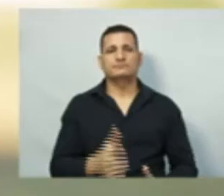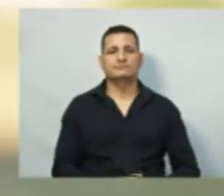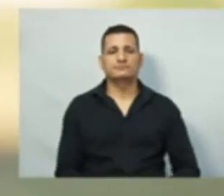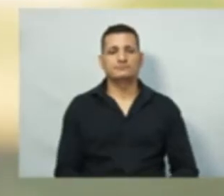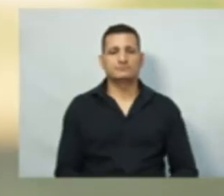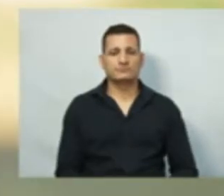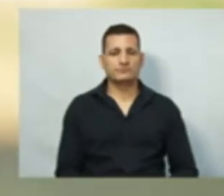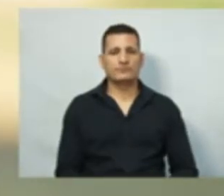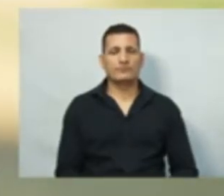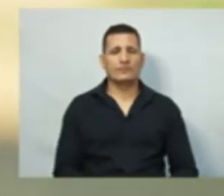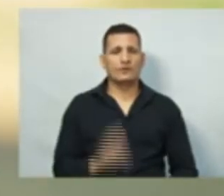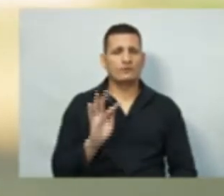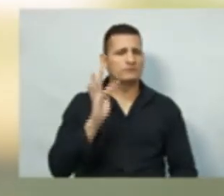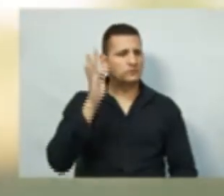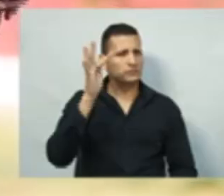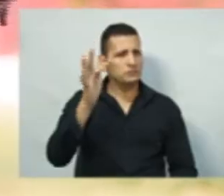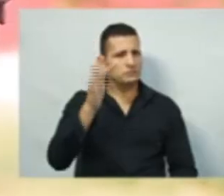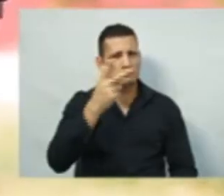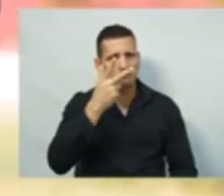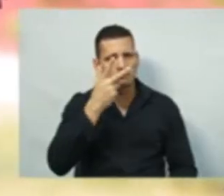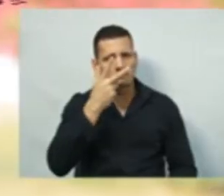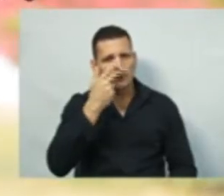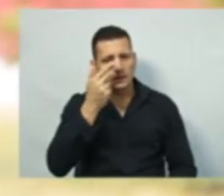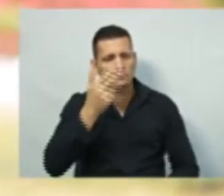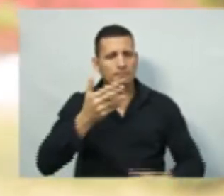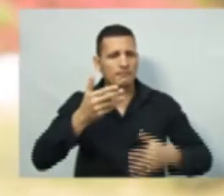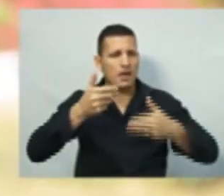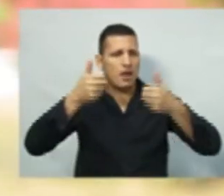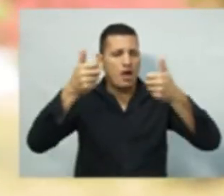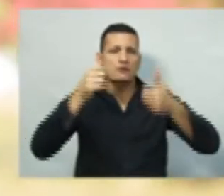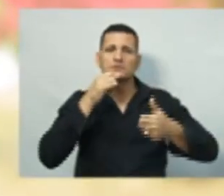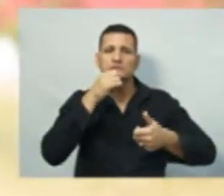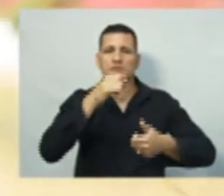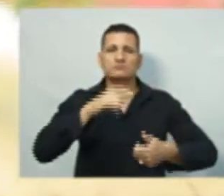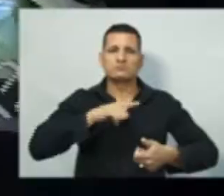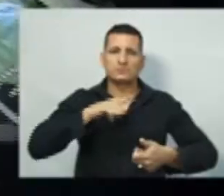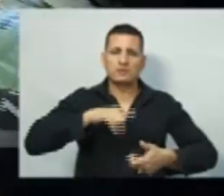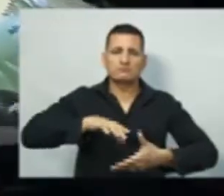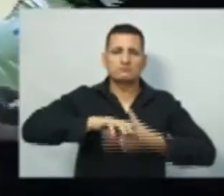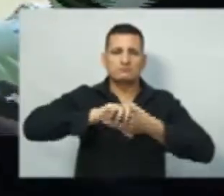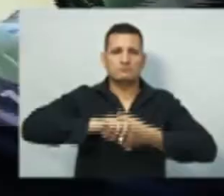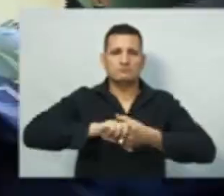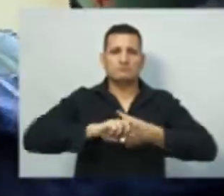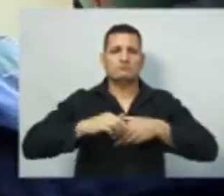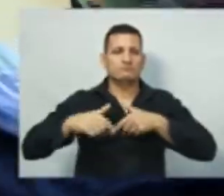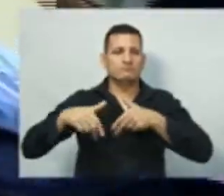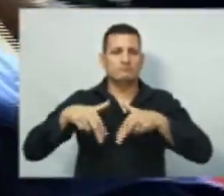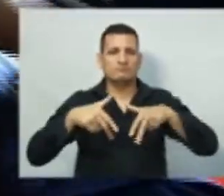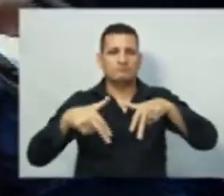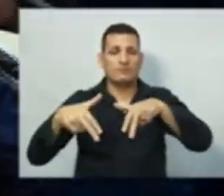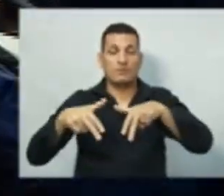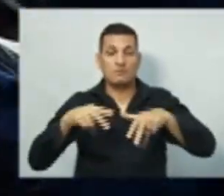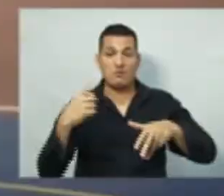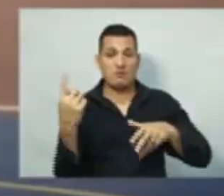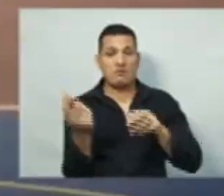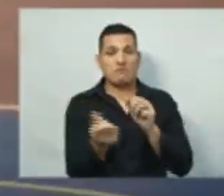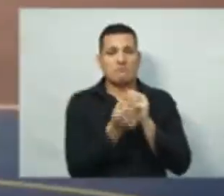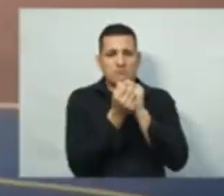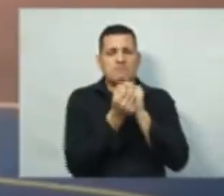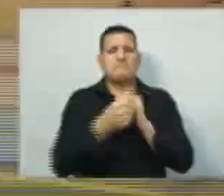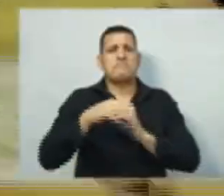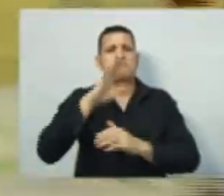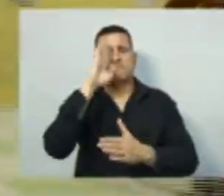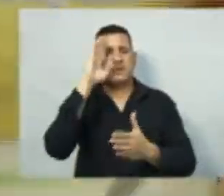O futuro fica mais promissor quando caminhamos de mãos dadas. Juntos, somos mais